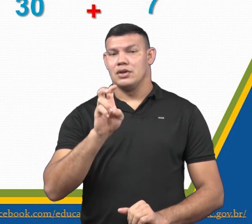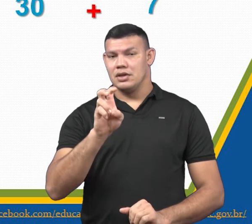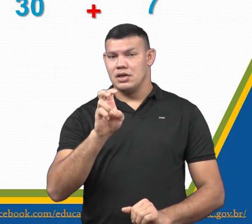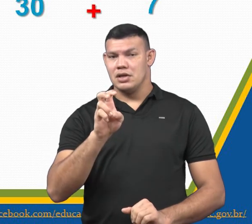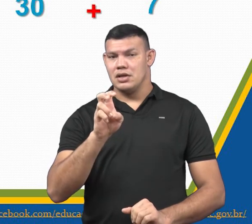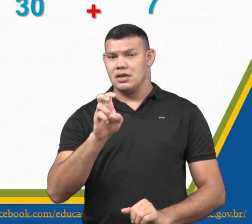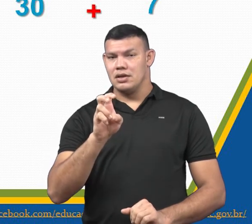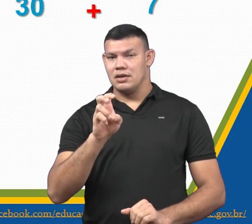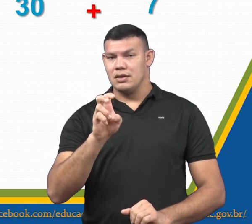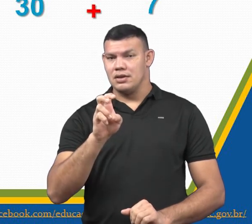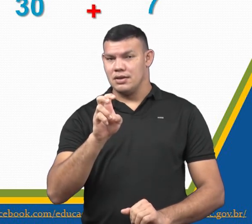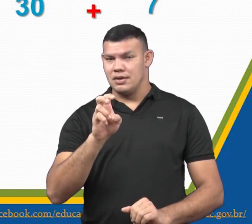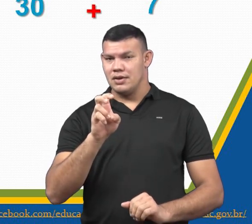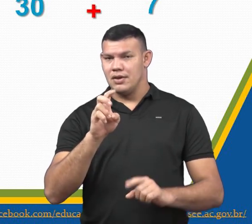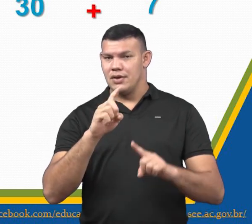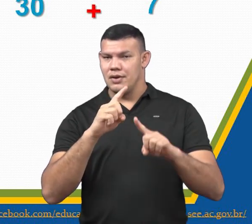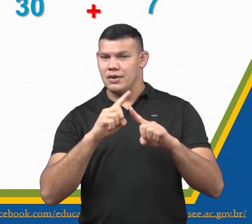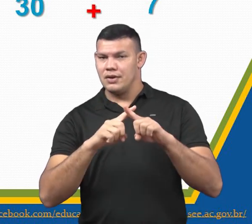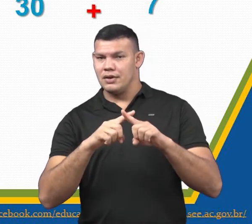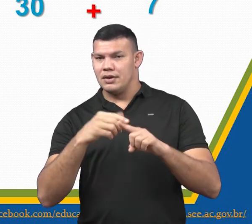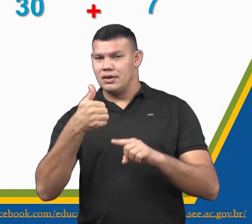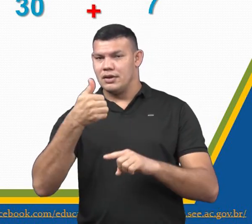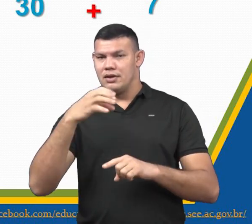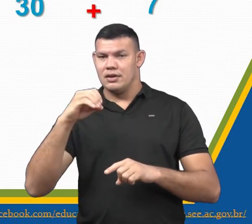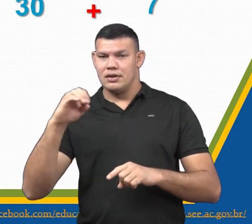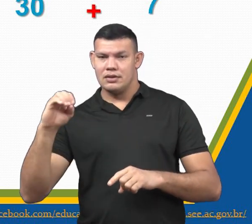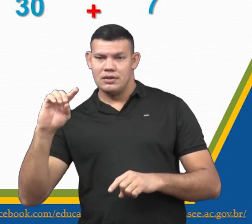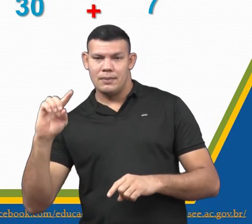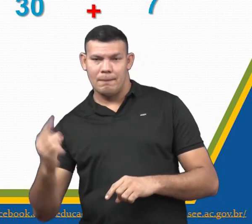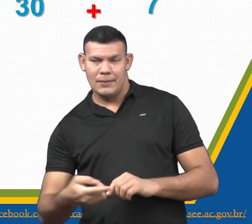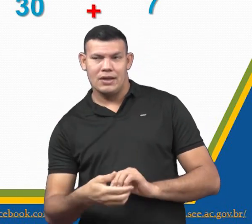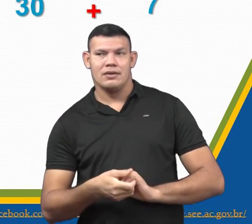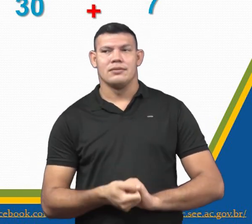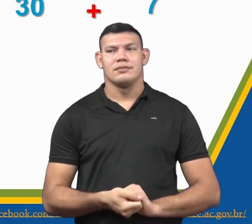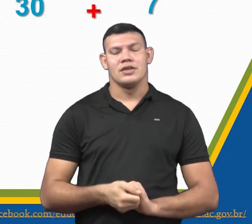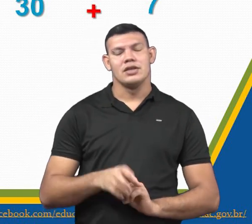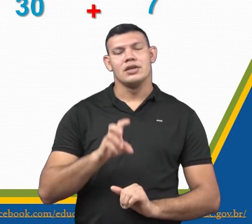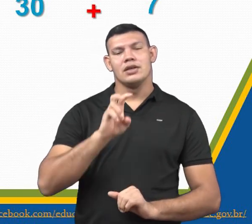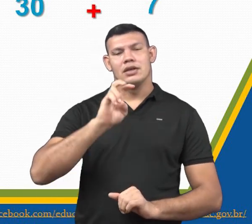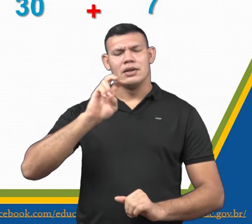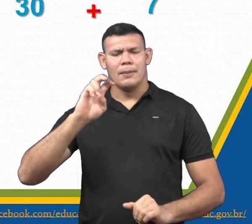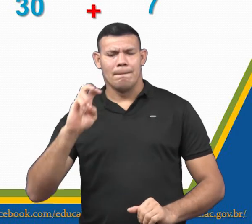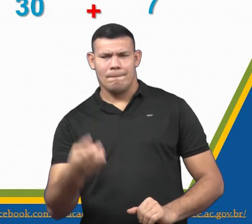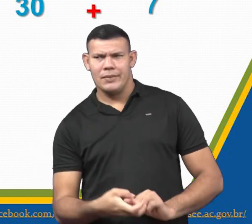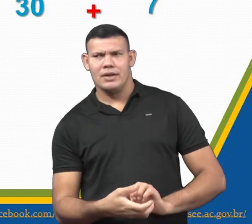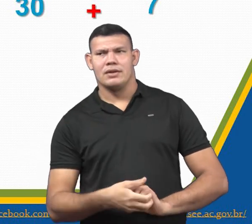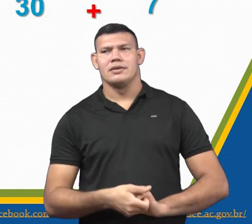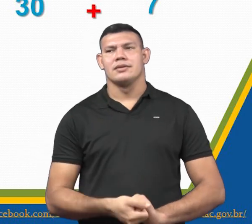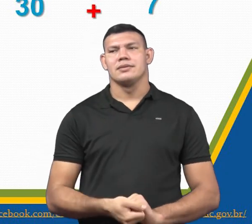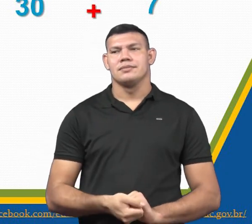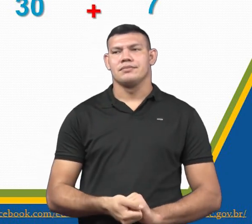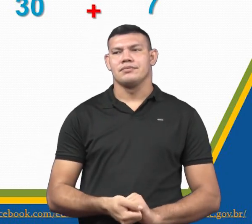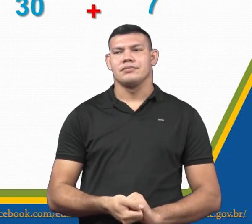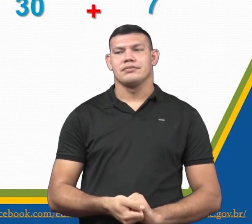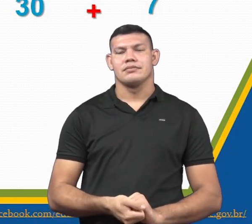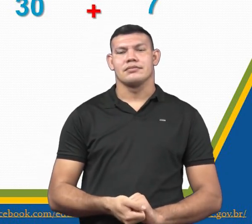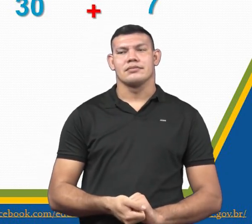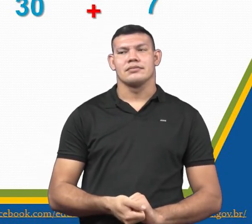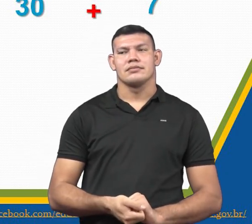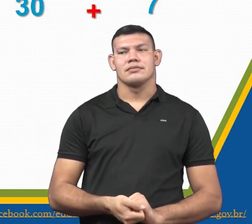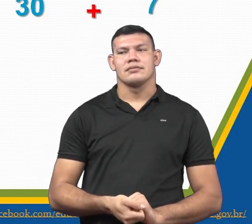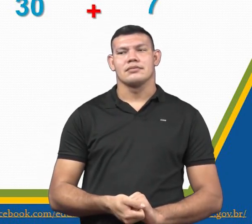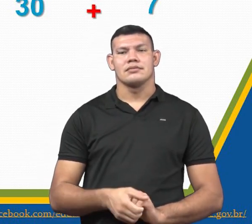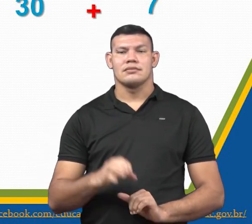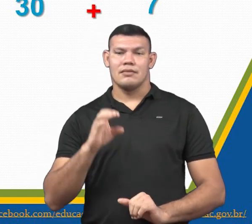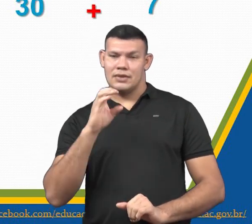5 vezes 1.000, eu vou ter 5.000. Mais 0 vezes 100, eu